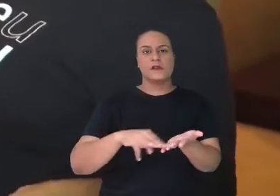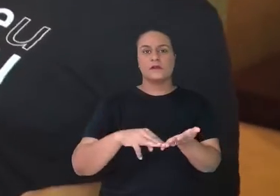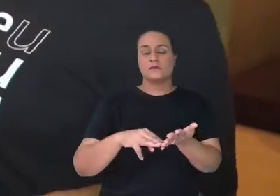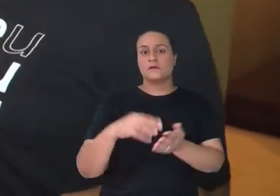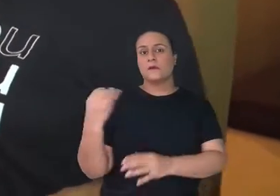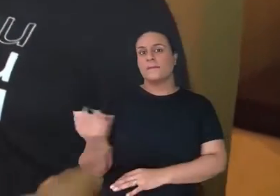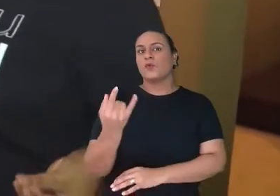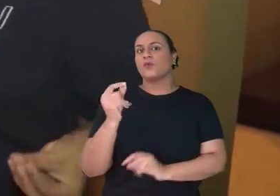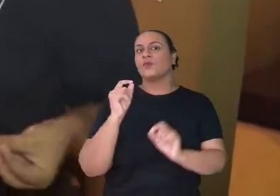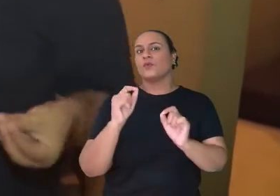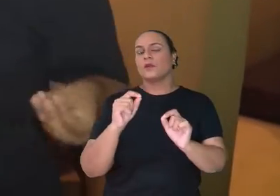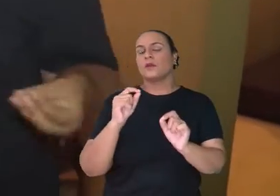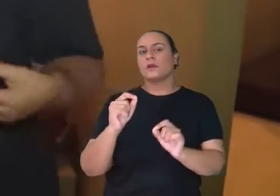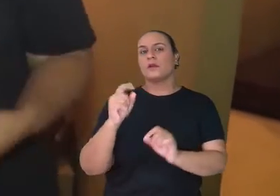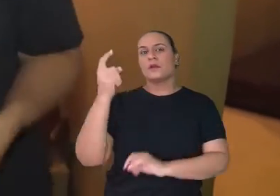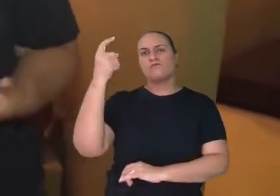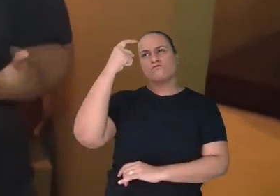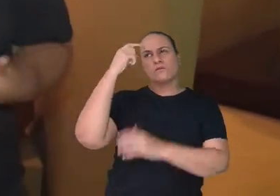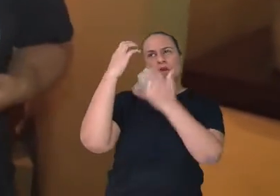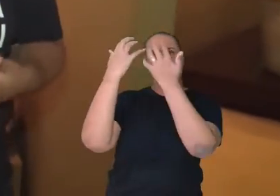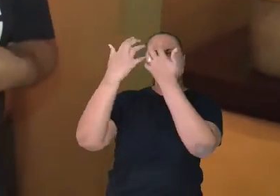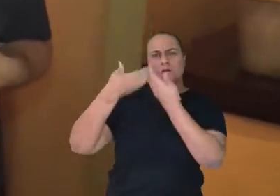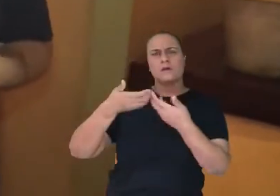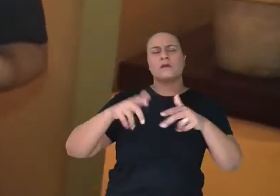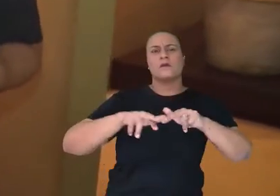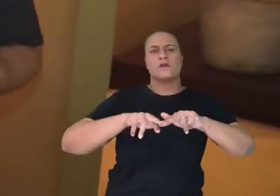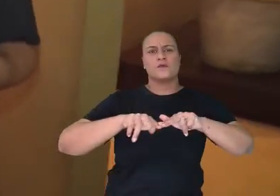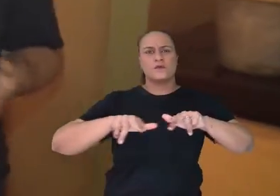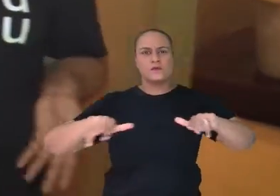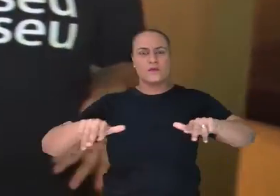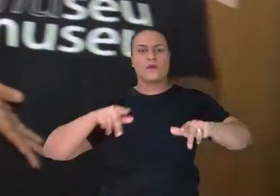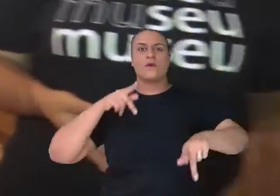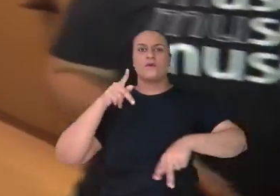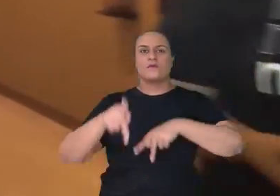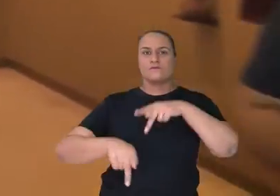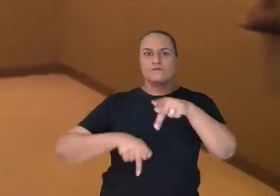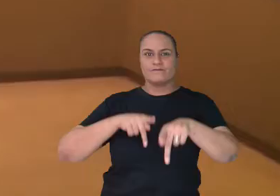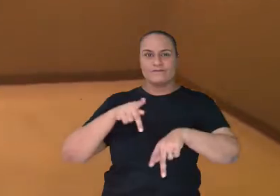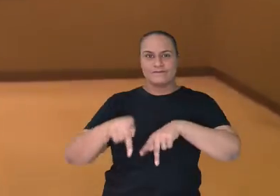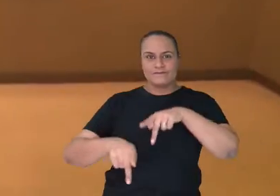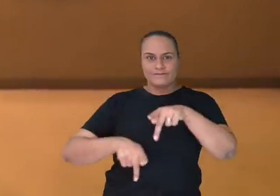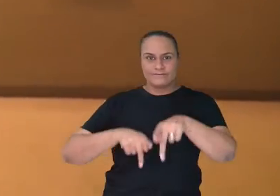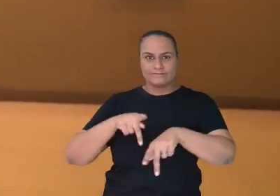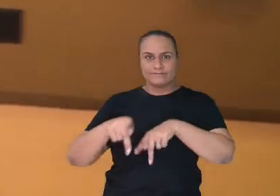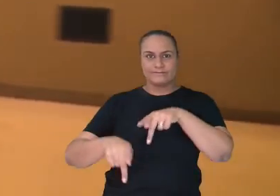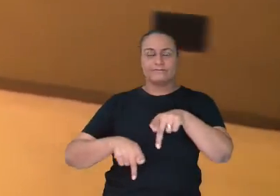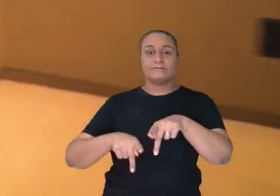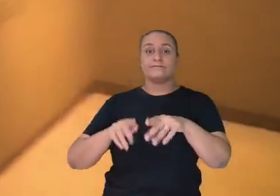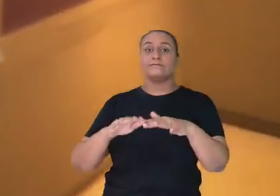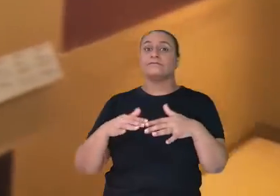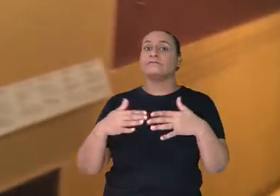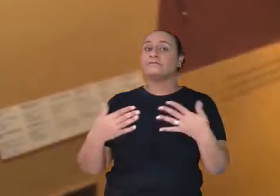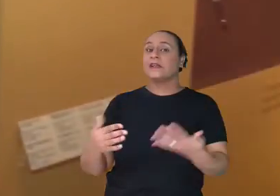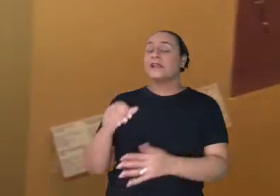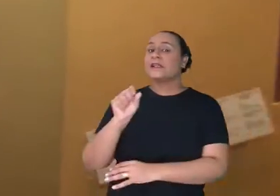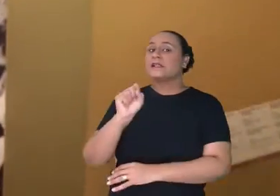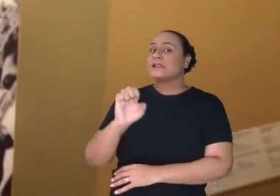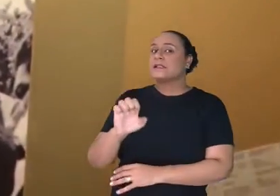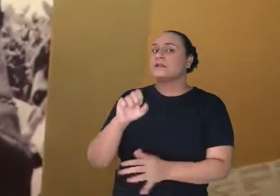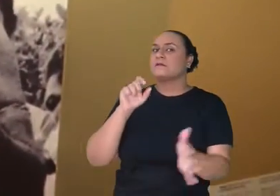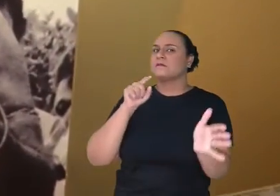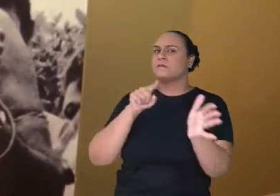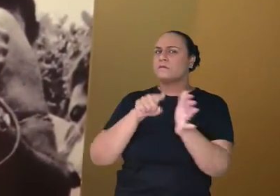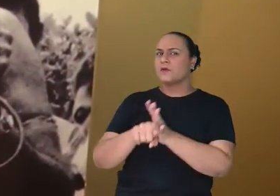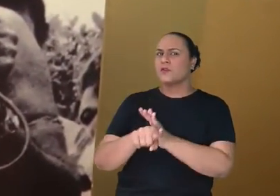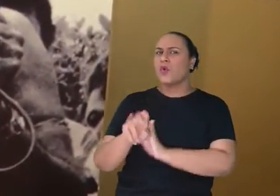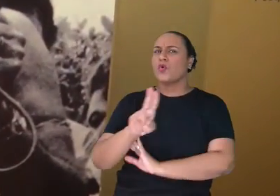gente pensar a diversidade dos povos indígenas que aqui a gente tem no Nordeste. Então, se a gente perguntar, me fale o